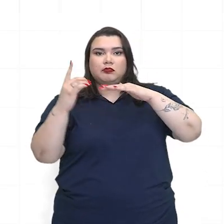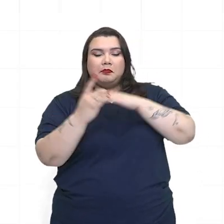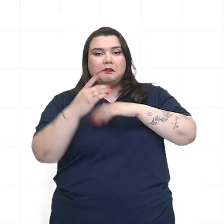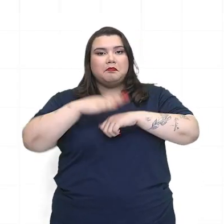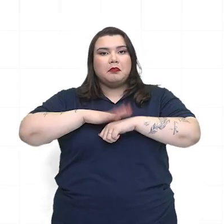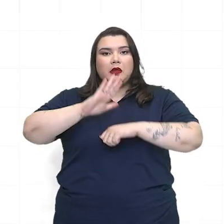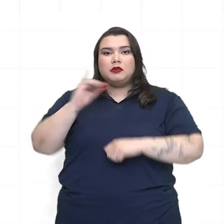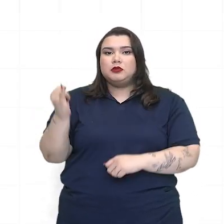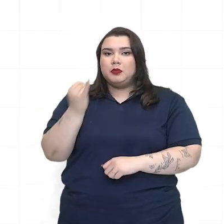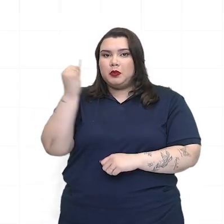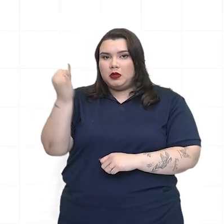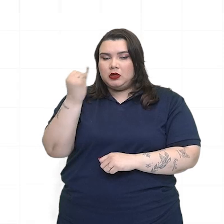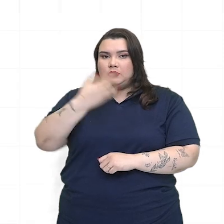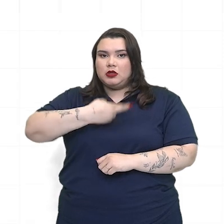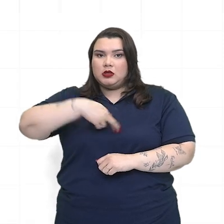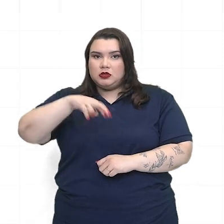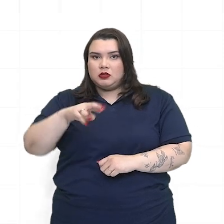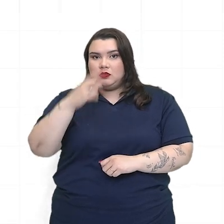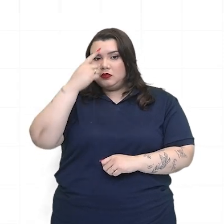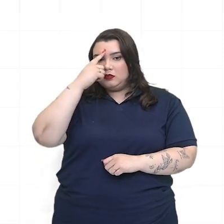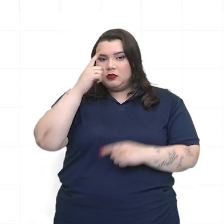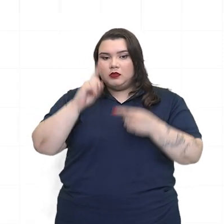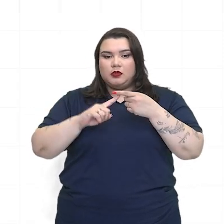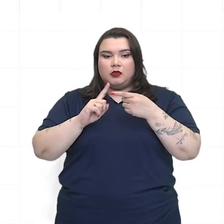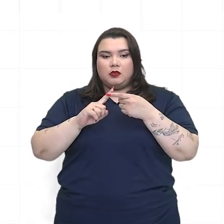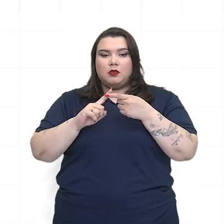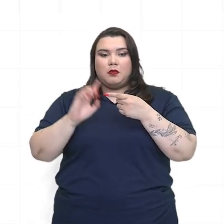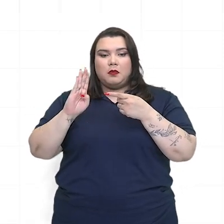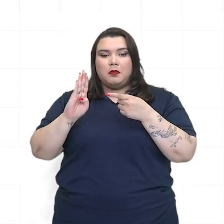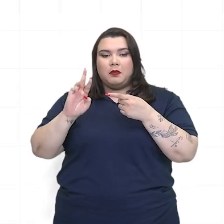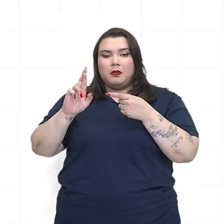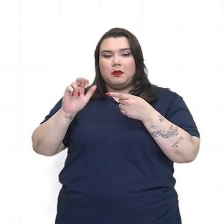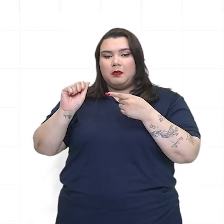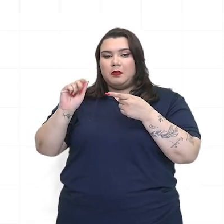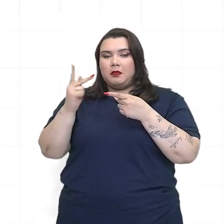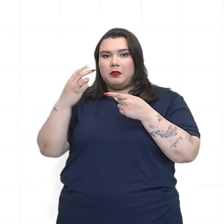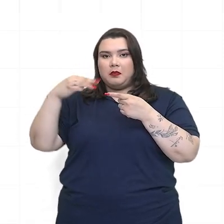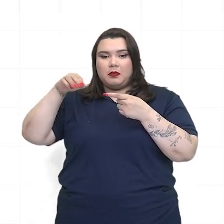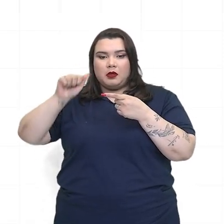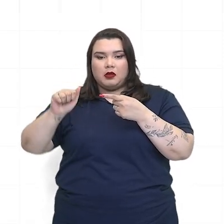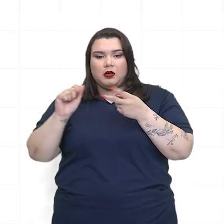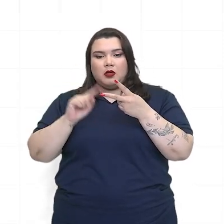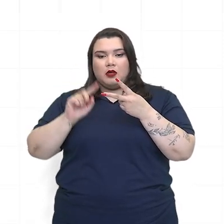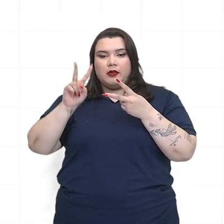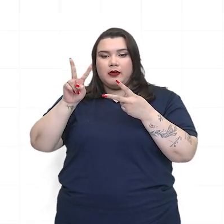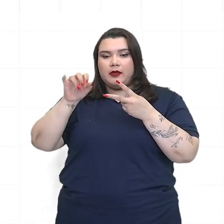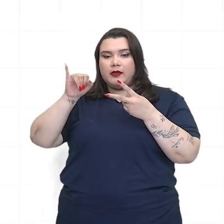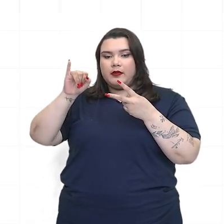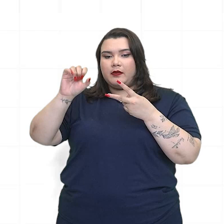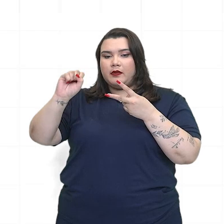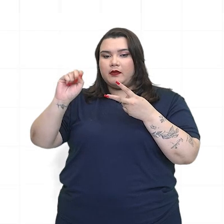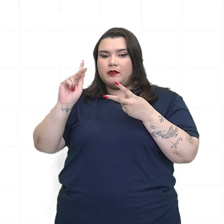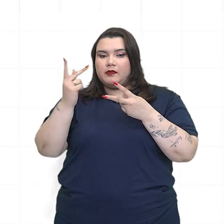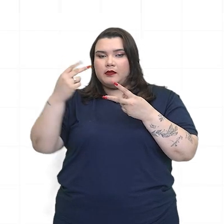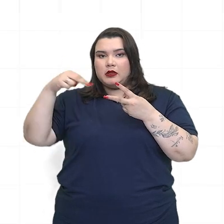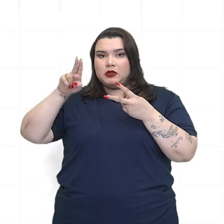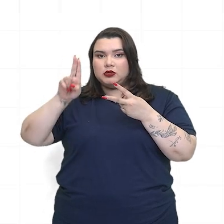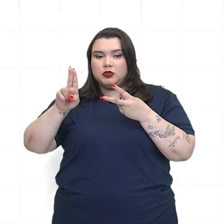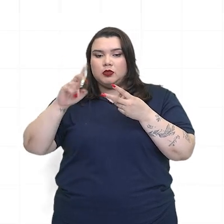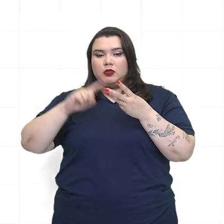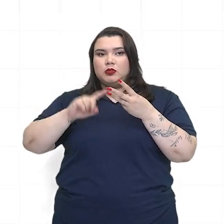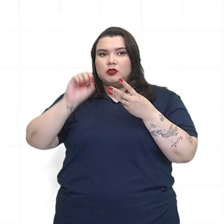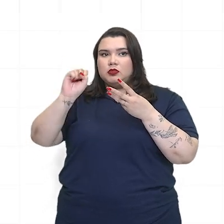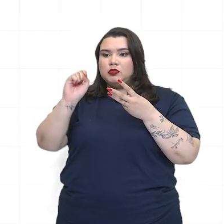principais divindades hindus: Brahma, o Criador; Vishnu, o Reformador; e Shiva,